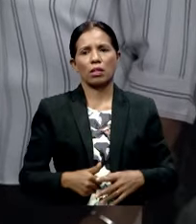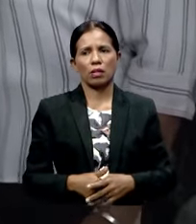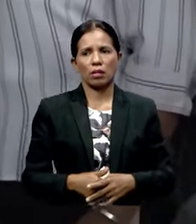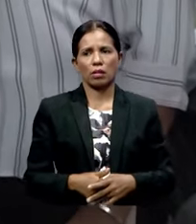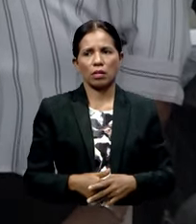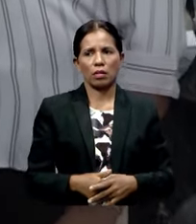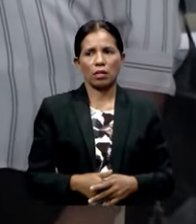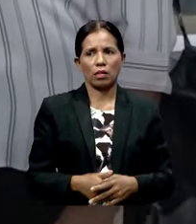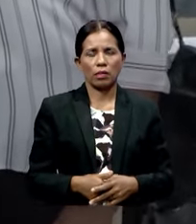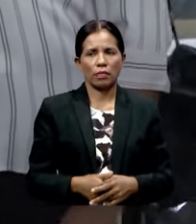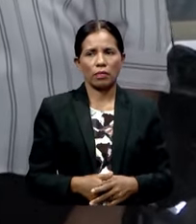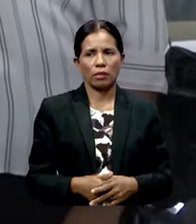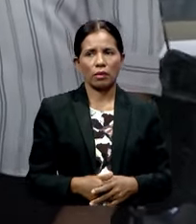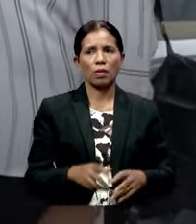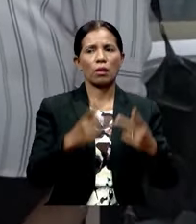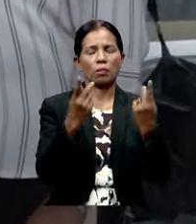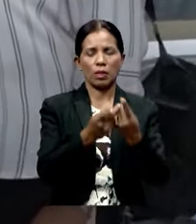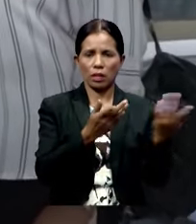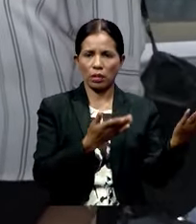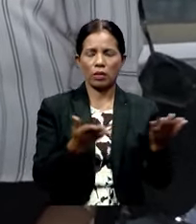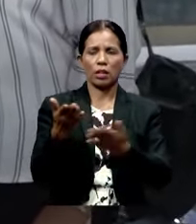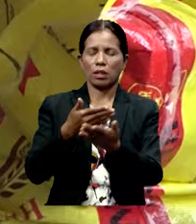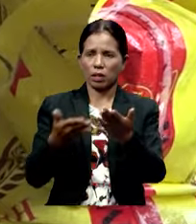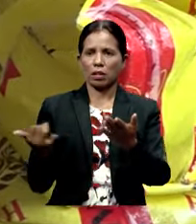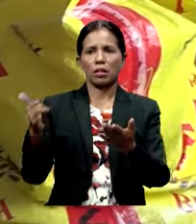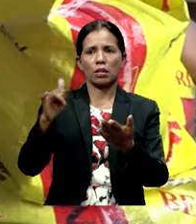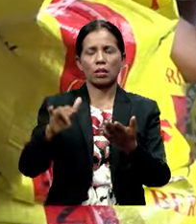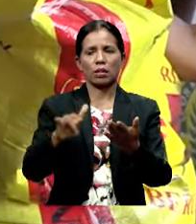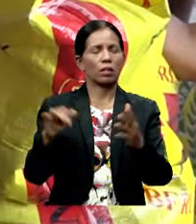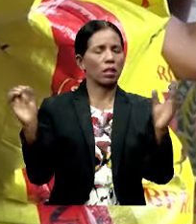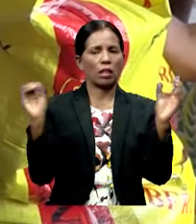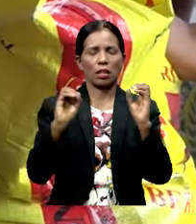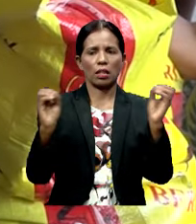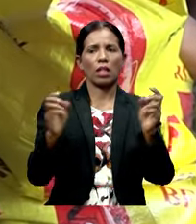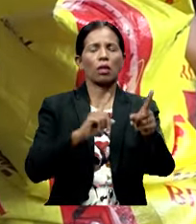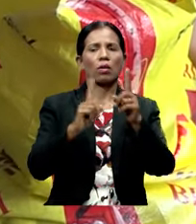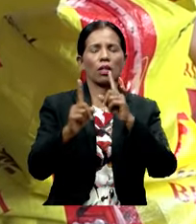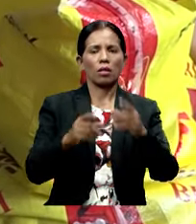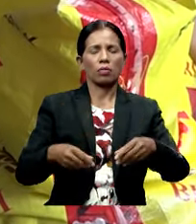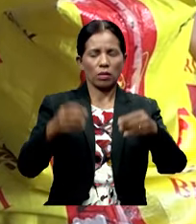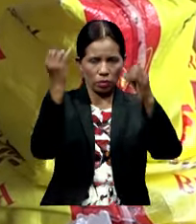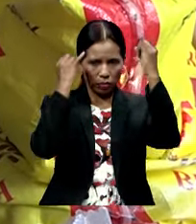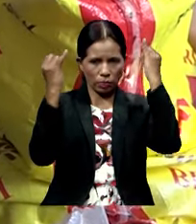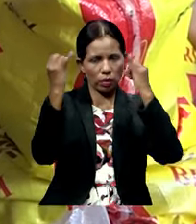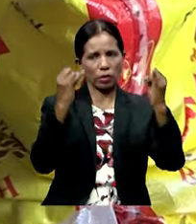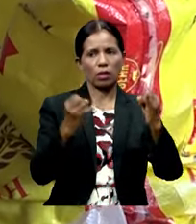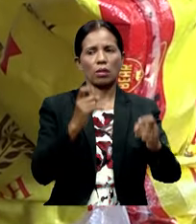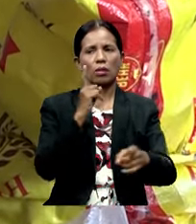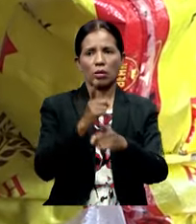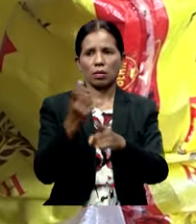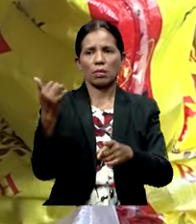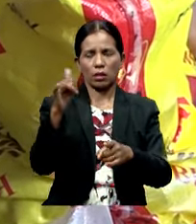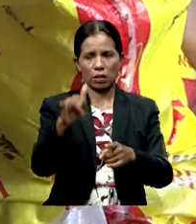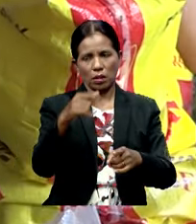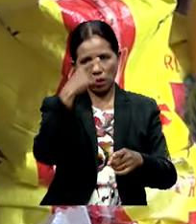importador, companhia importador, tira, lá explica ou lá foi informação claro basira